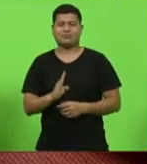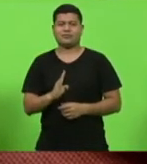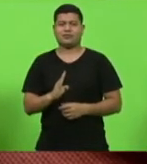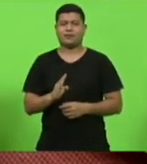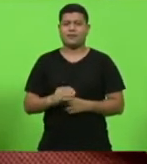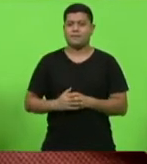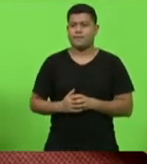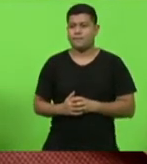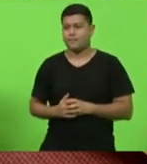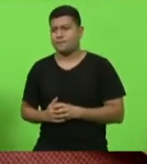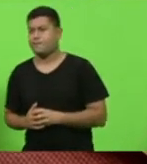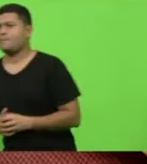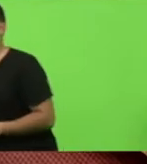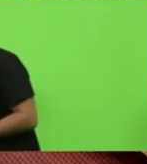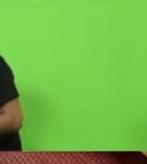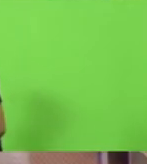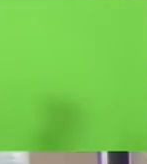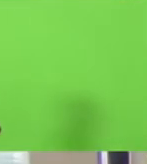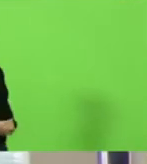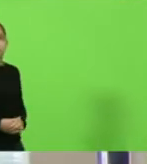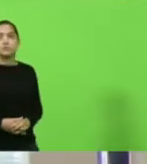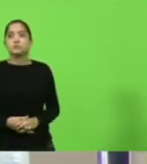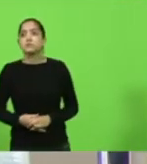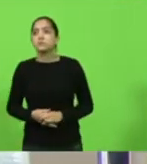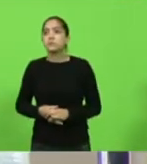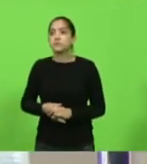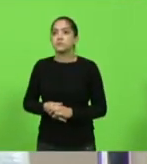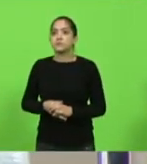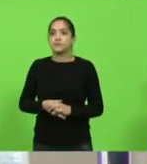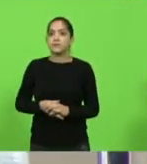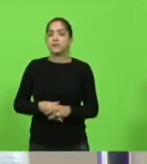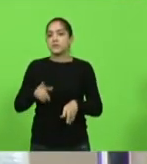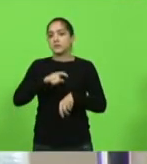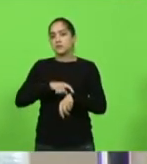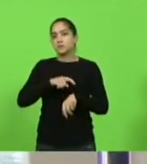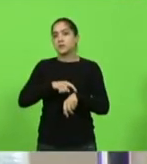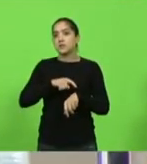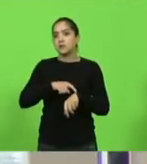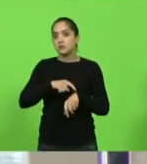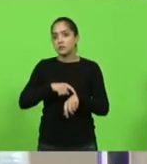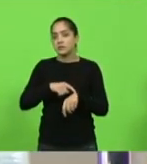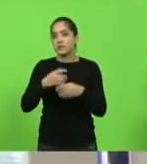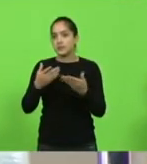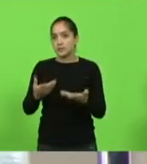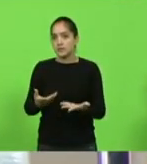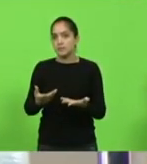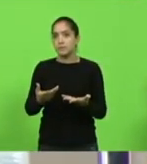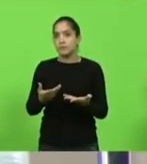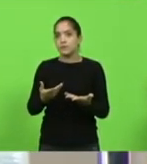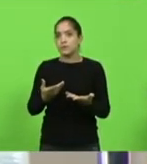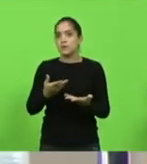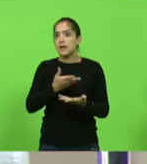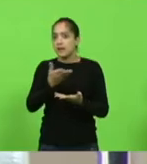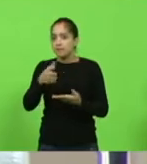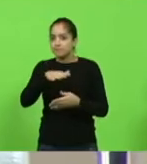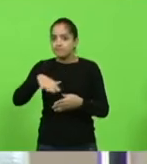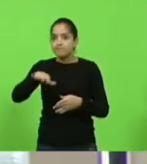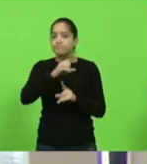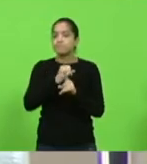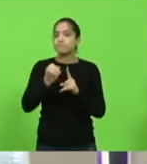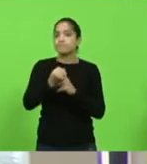gente formaliza e da cooperação nós estamos ganhando tempo em resposta a esta sociedade